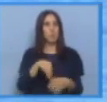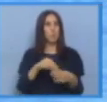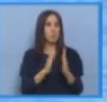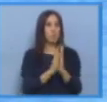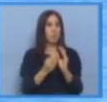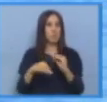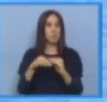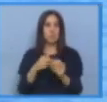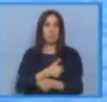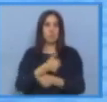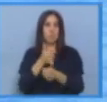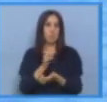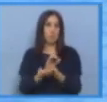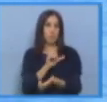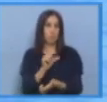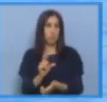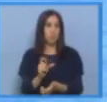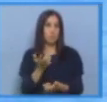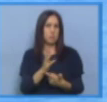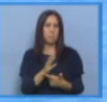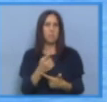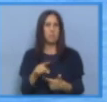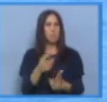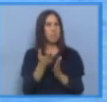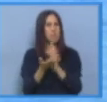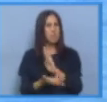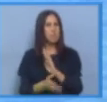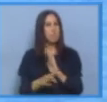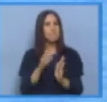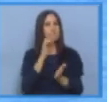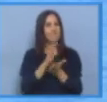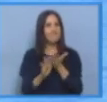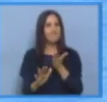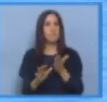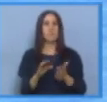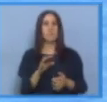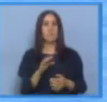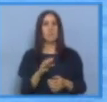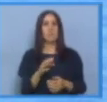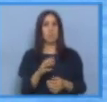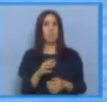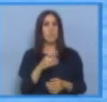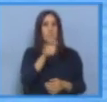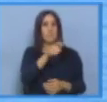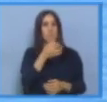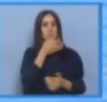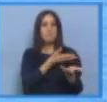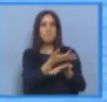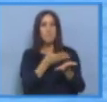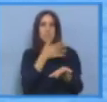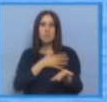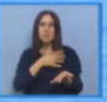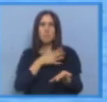mas também num contexto de cidade, como é a Figueira da Foz, que tem muitas correntes, mas que são desconhecidas. E falando com os paroquianos, eles também dizem